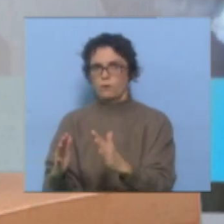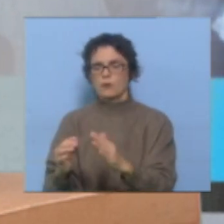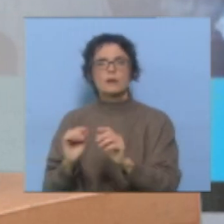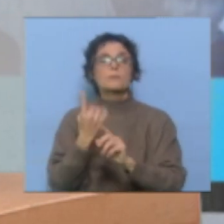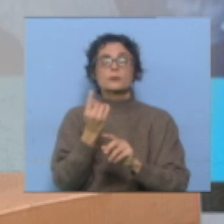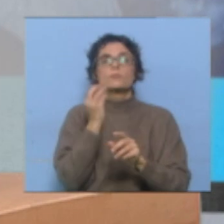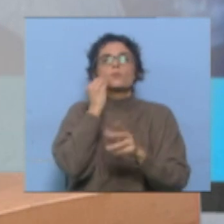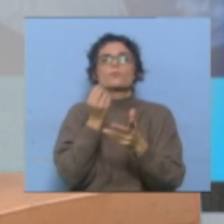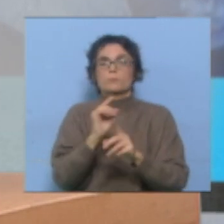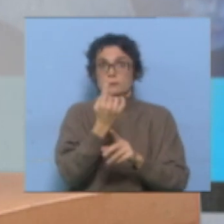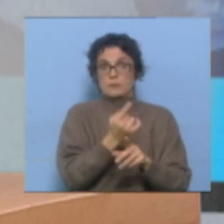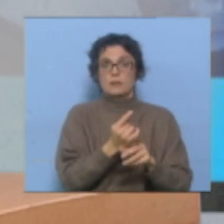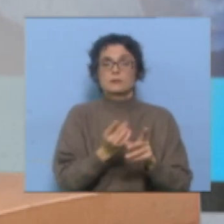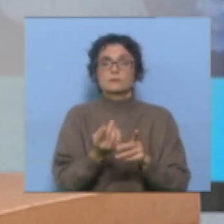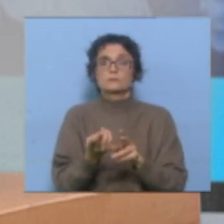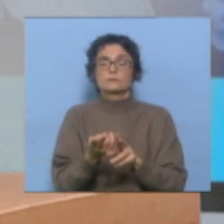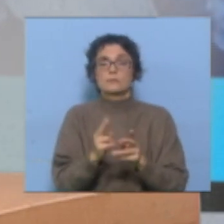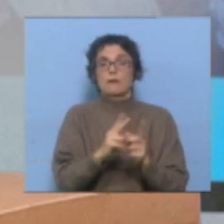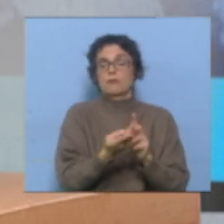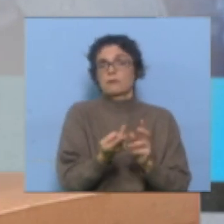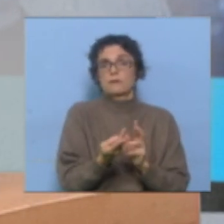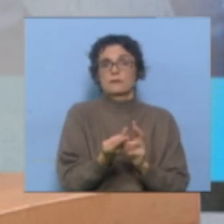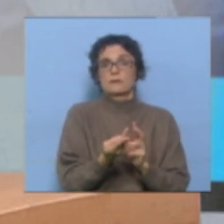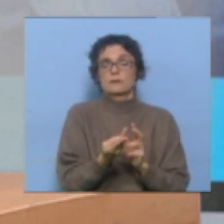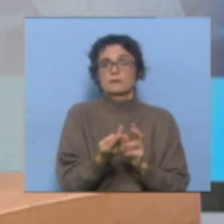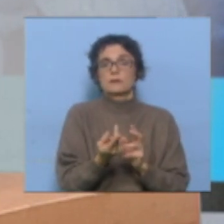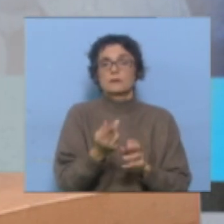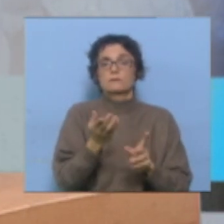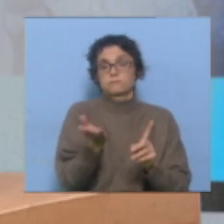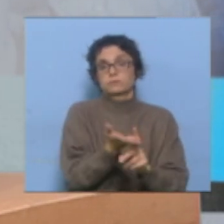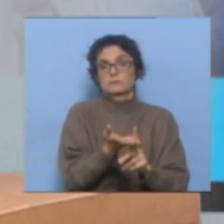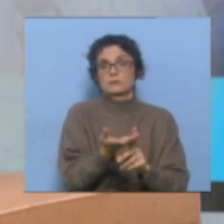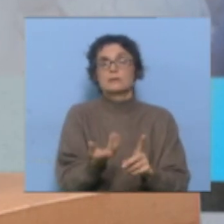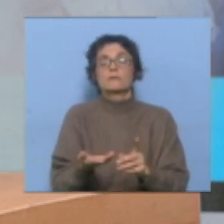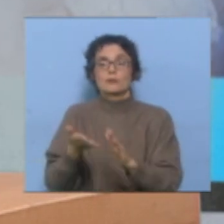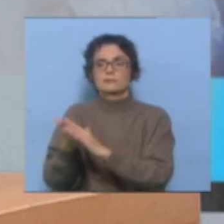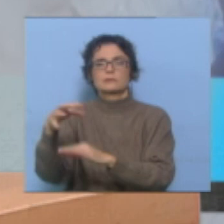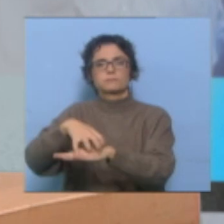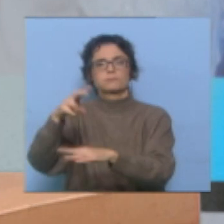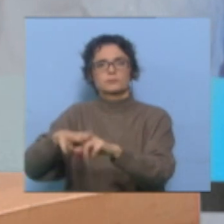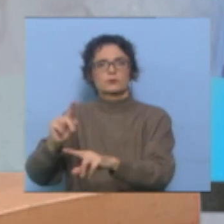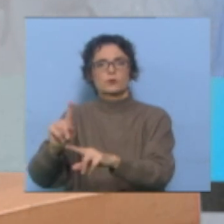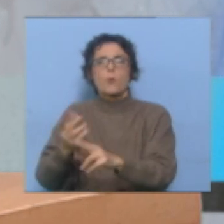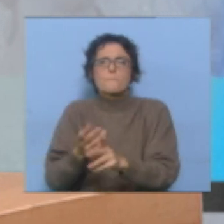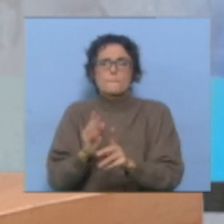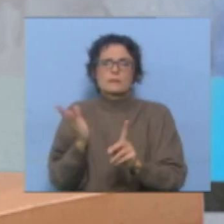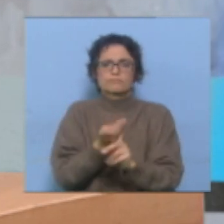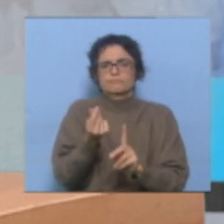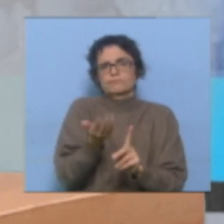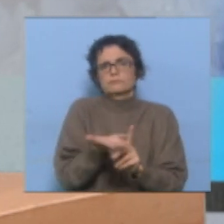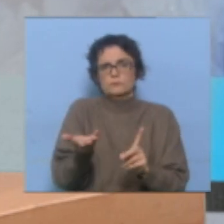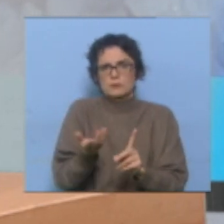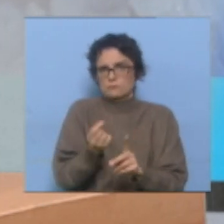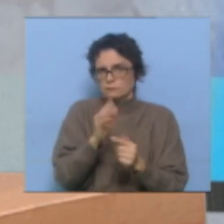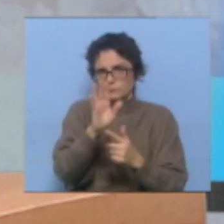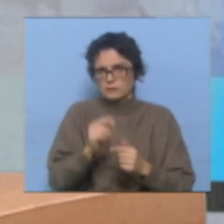das prisões, podem ser, enfim, multas, que há pessoas que podem perfeitamente transformar em multas, mas também reduzir as pessoas que estão presas